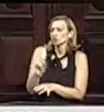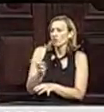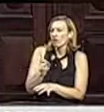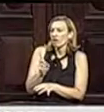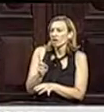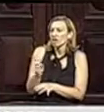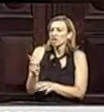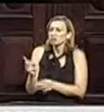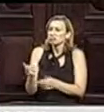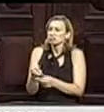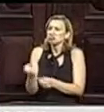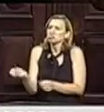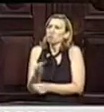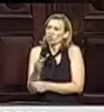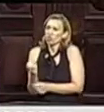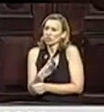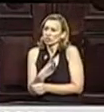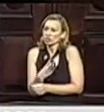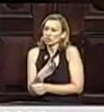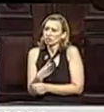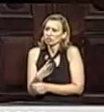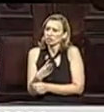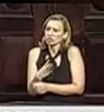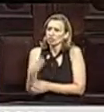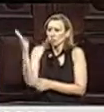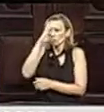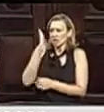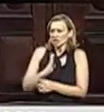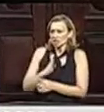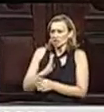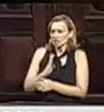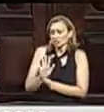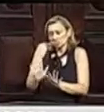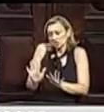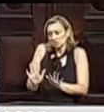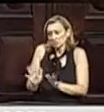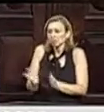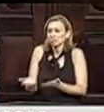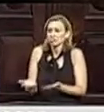bacia no Brasil. Então esse incentivo do Repetro